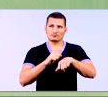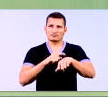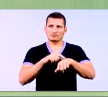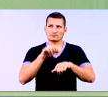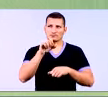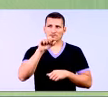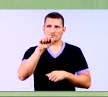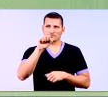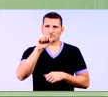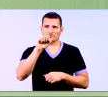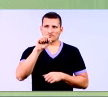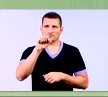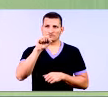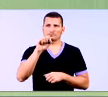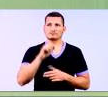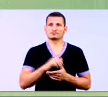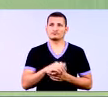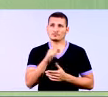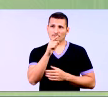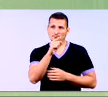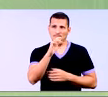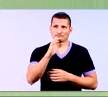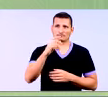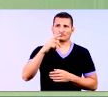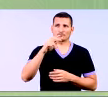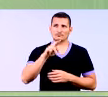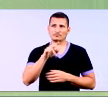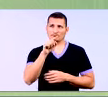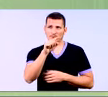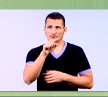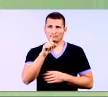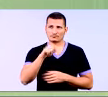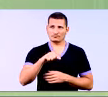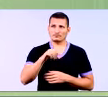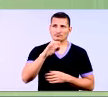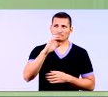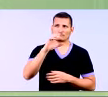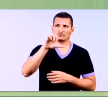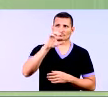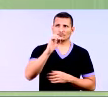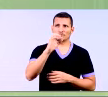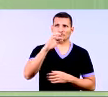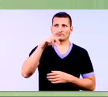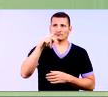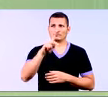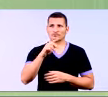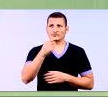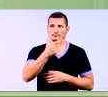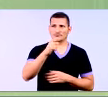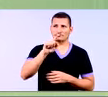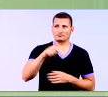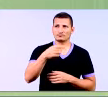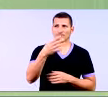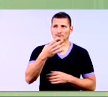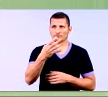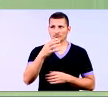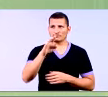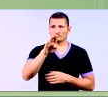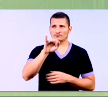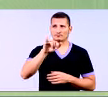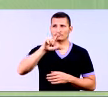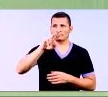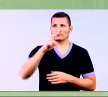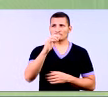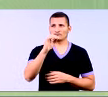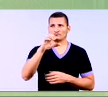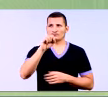Segundo. Esse processador que a gente colocou aqui, o clock dele aqui, são 2,4 bilhões de ciclos por segundo. Ou seja, cada